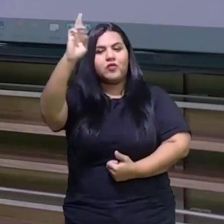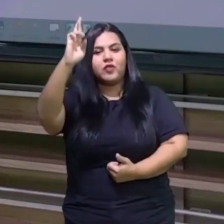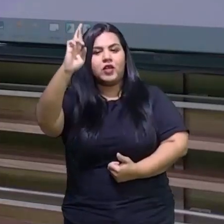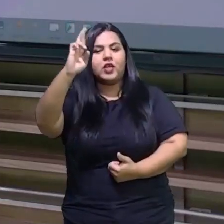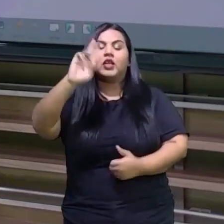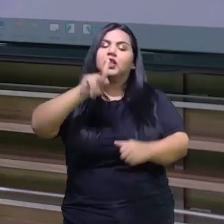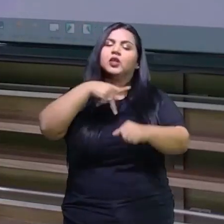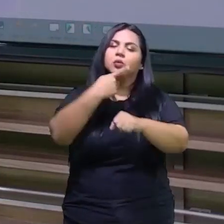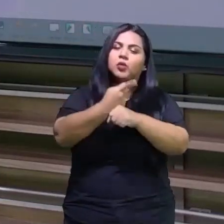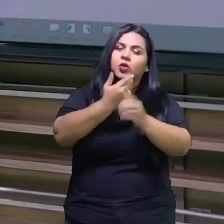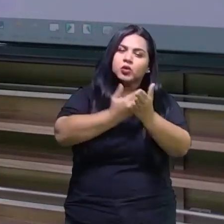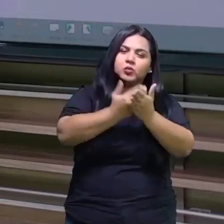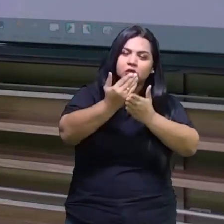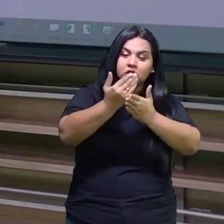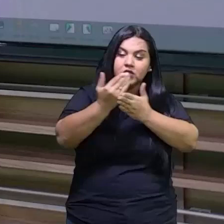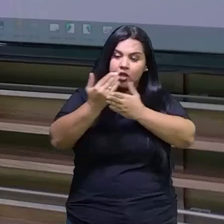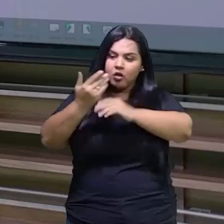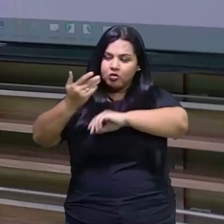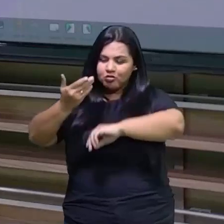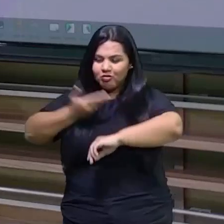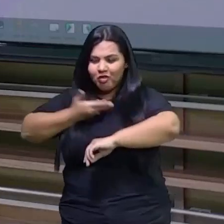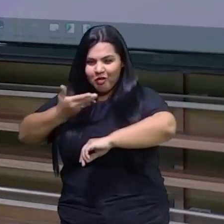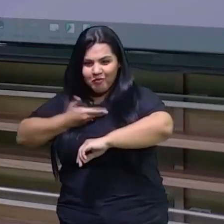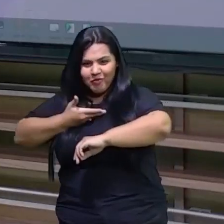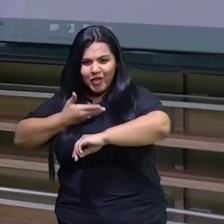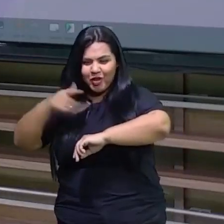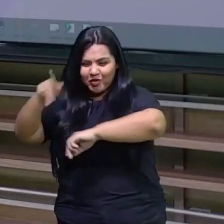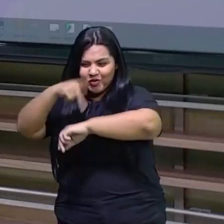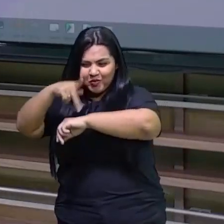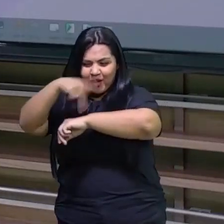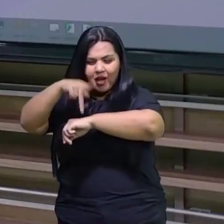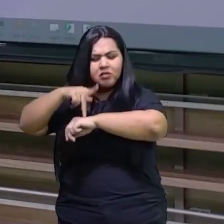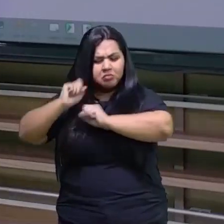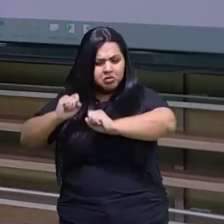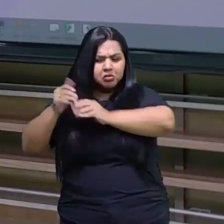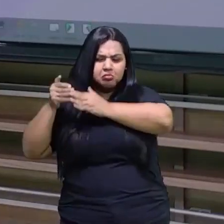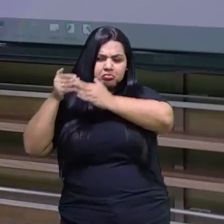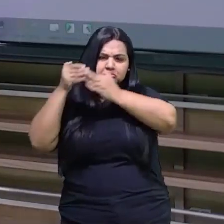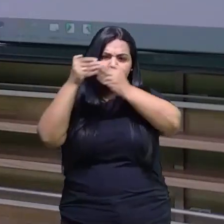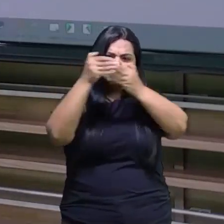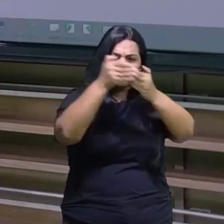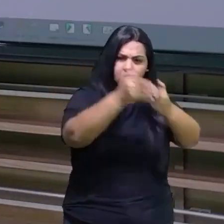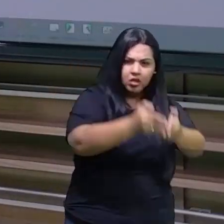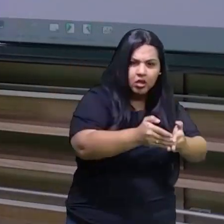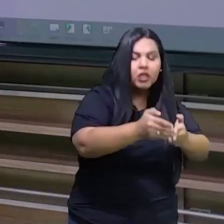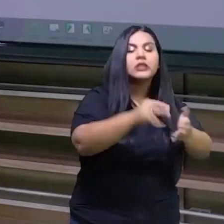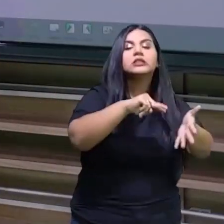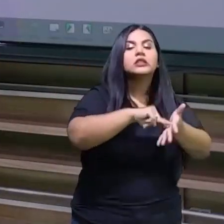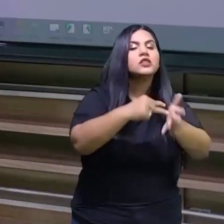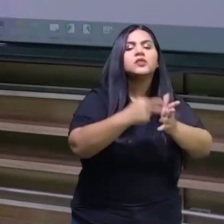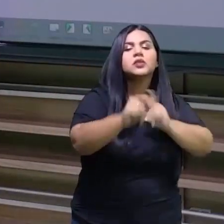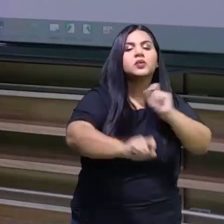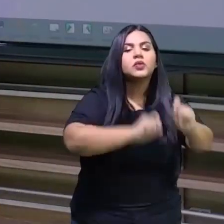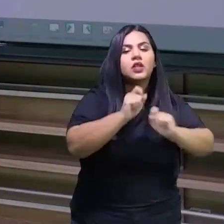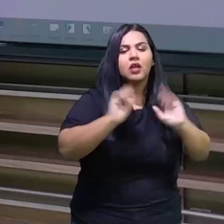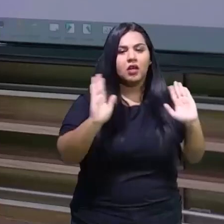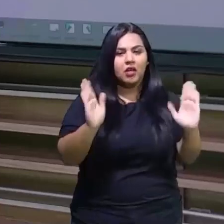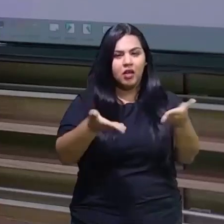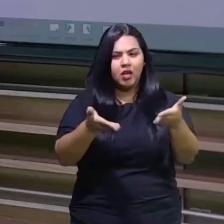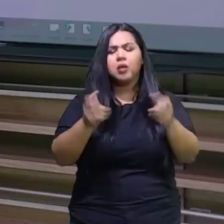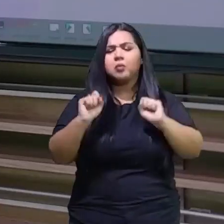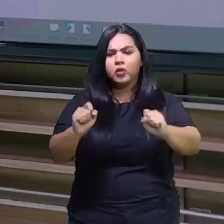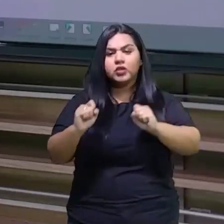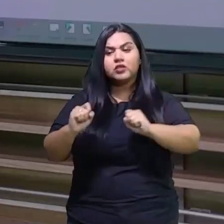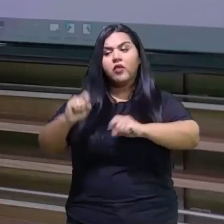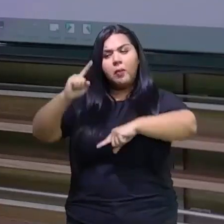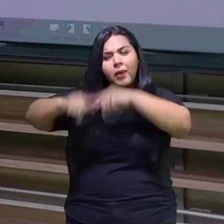dos países amigos podiam chegar aqui. Professor, o que isso significa? Significa, rapaz, que agora poderia vir produtos de fora